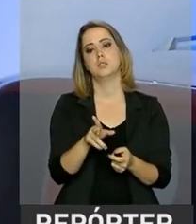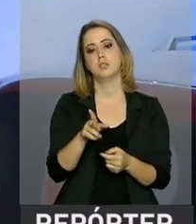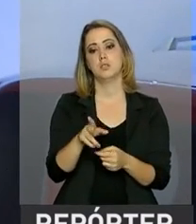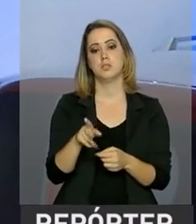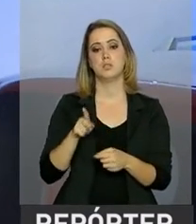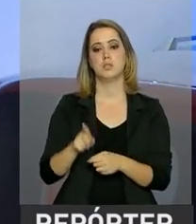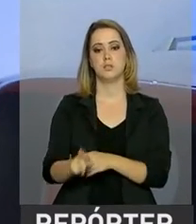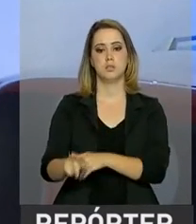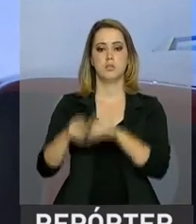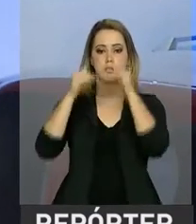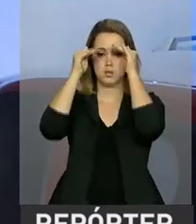133 acidentes